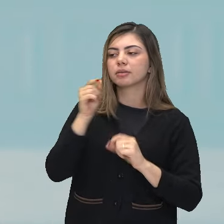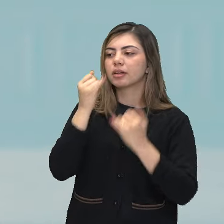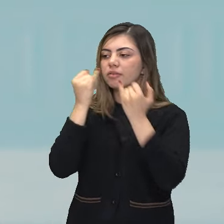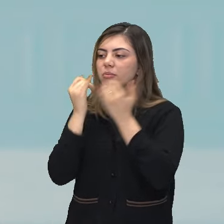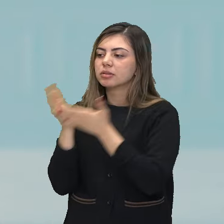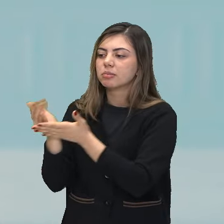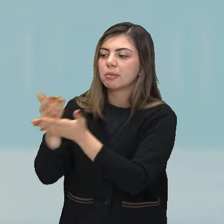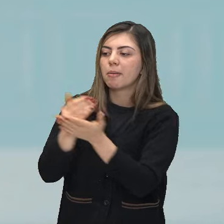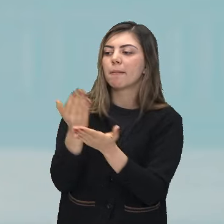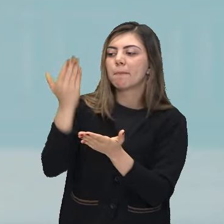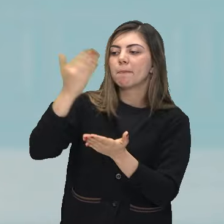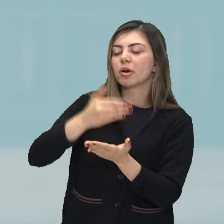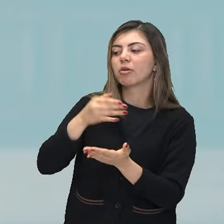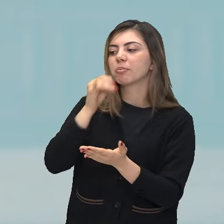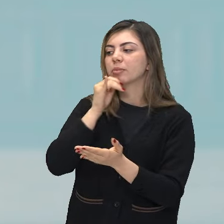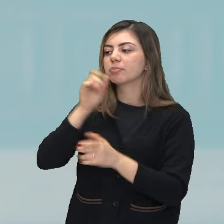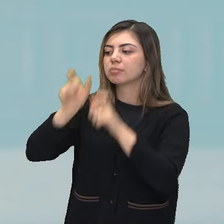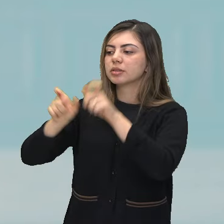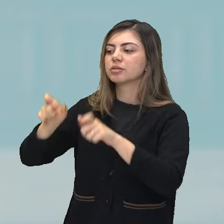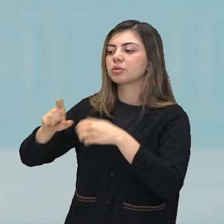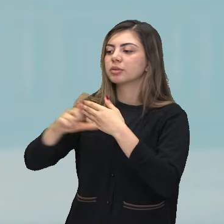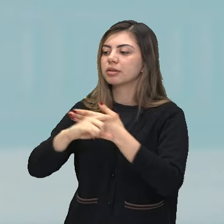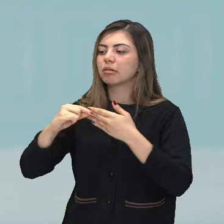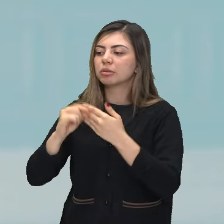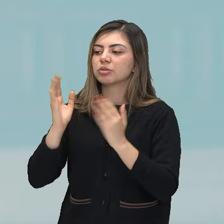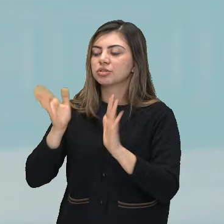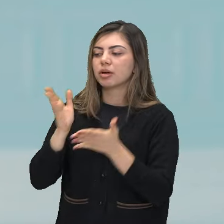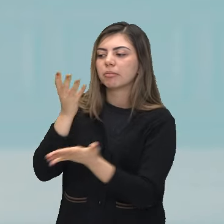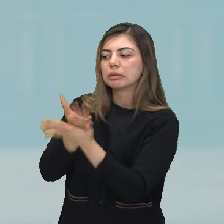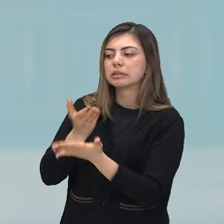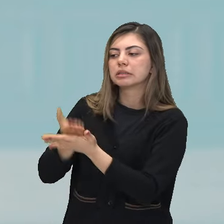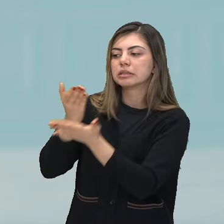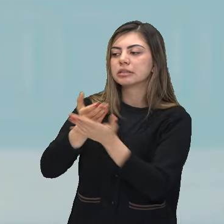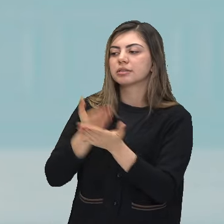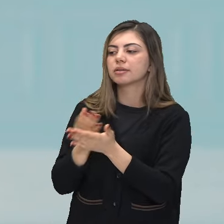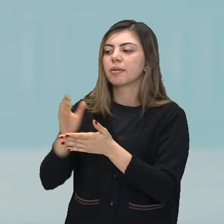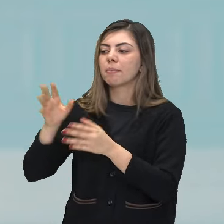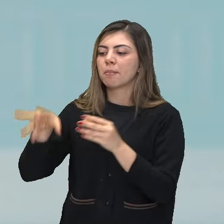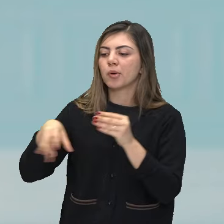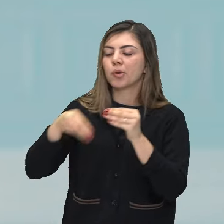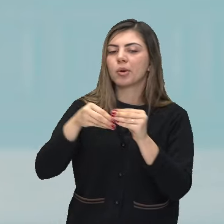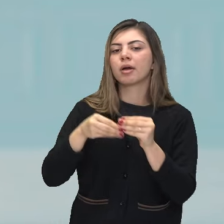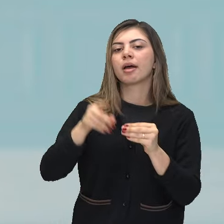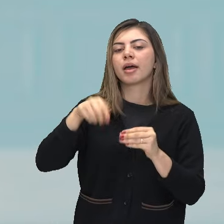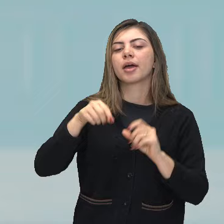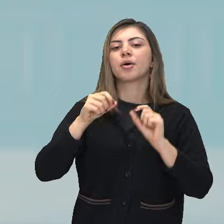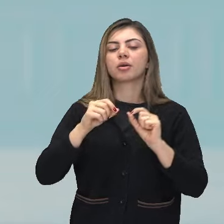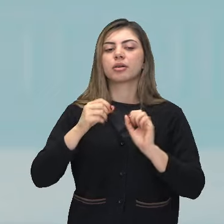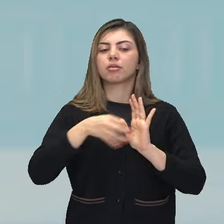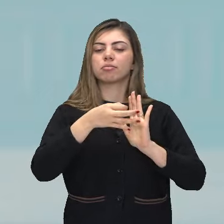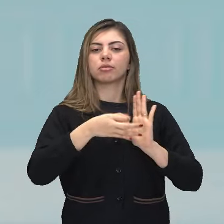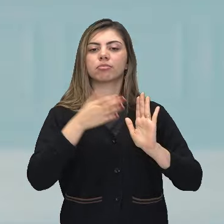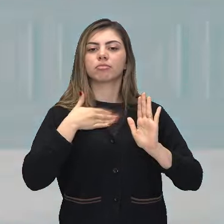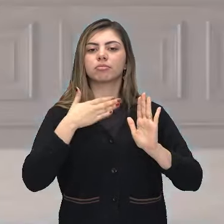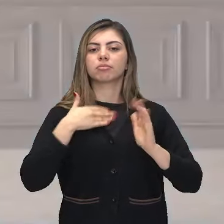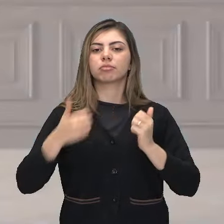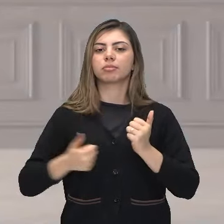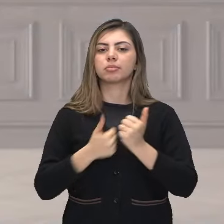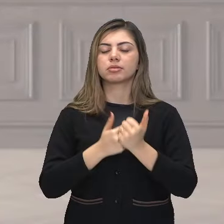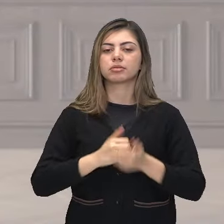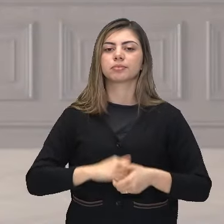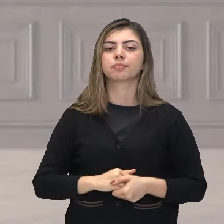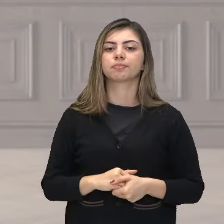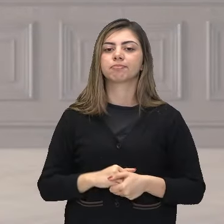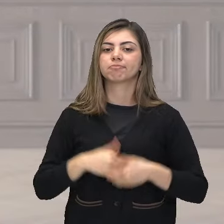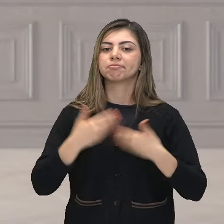ou especialistas no assunto em questão com o objetivo de legitimar a posição defendida pelo autor